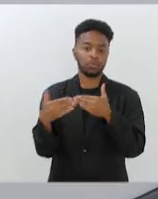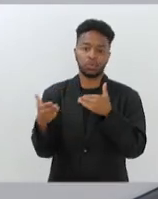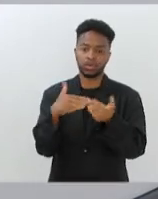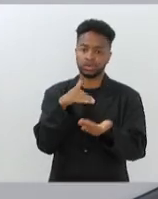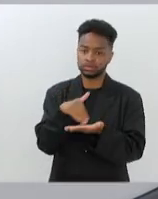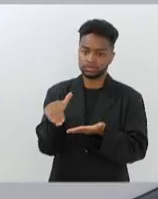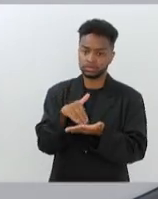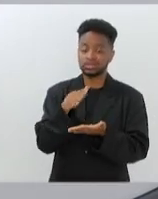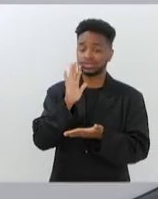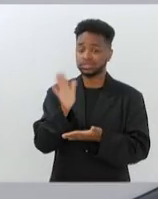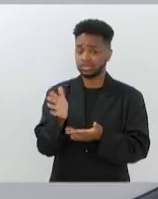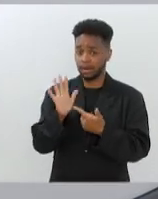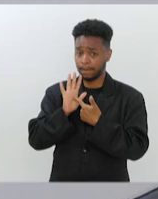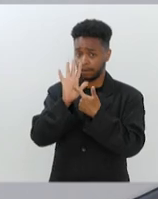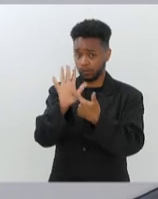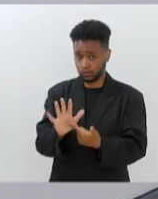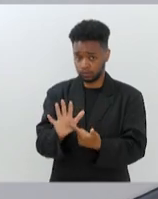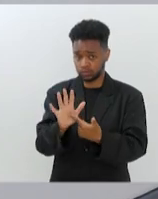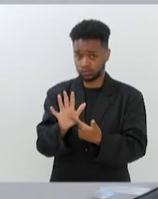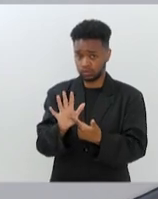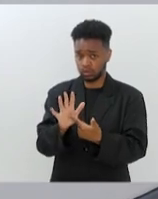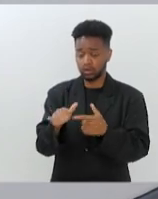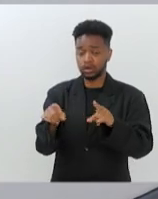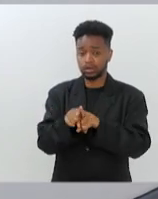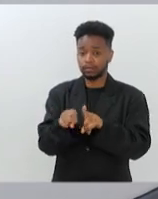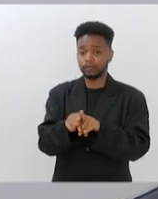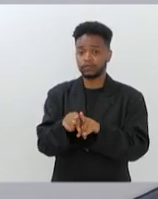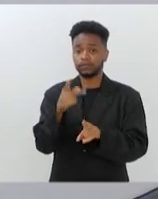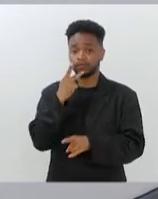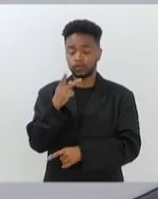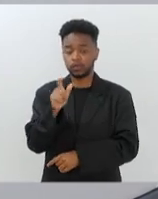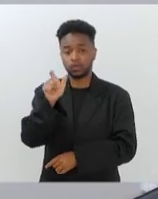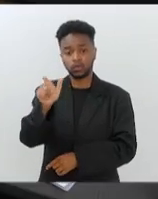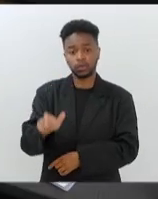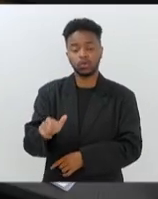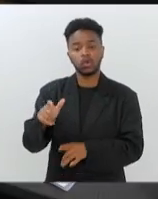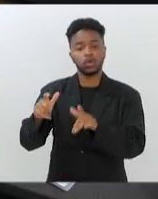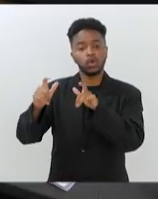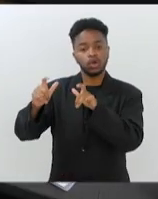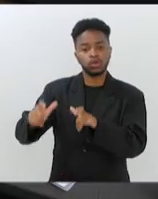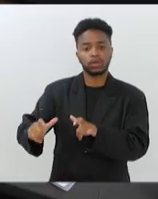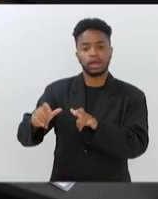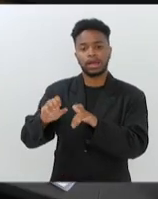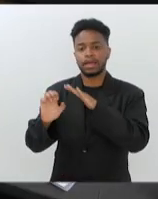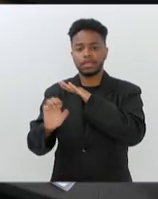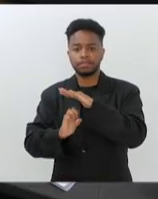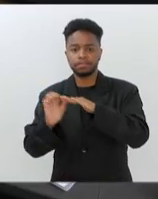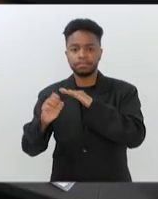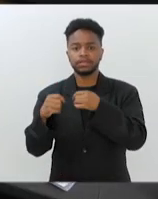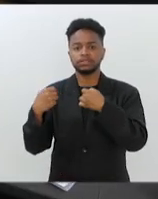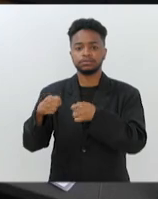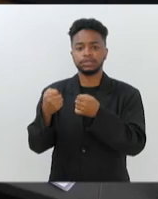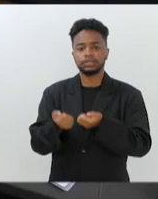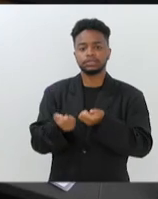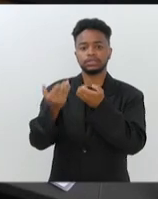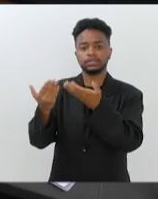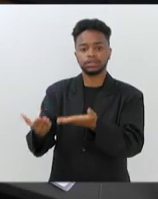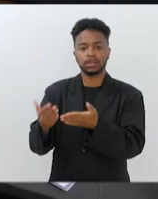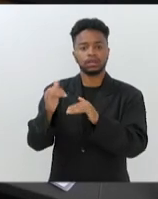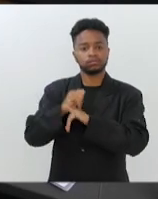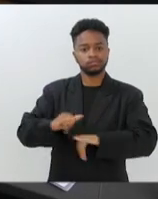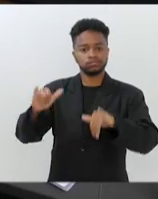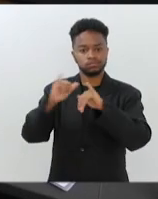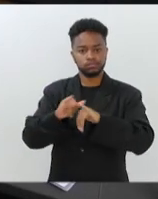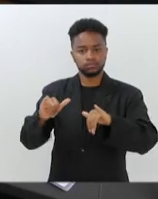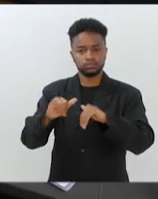apontaram objetivamente e determinaram que um um veículo x fosse contemplado numa campanha